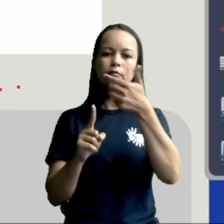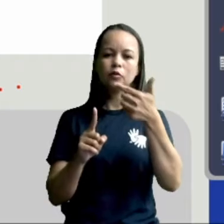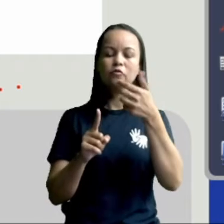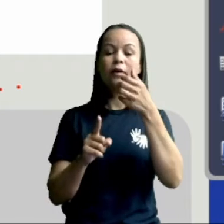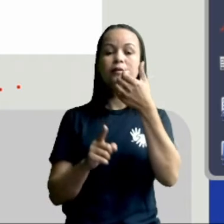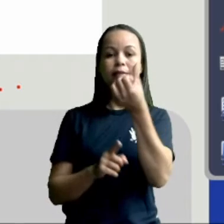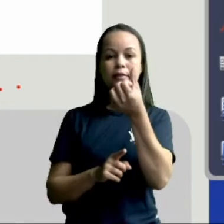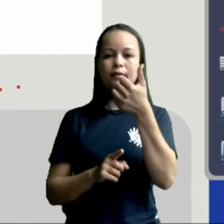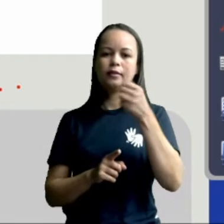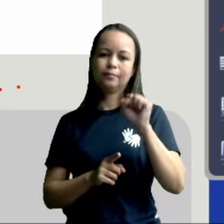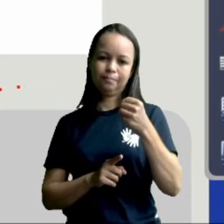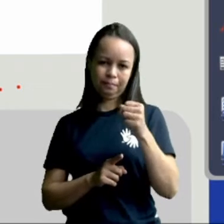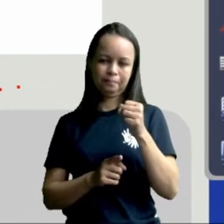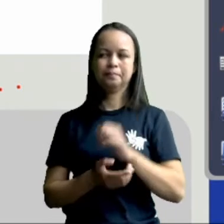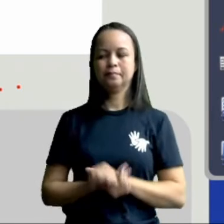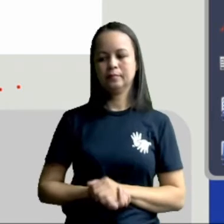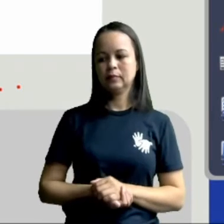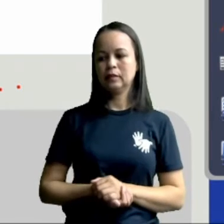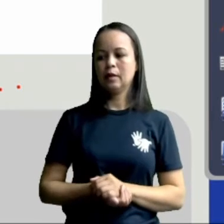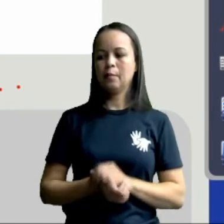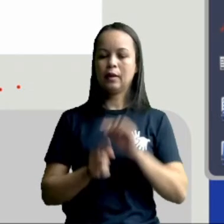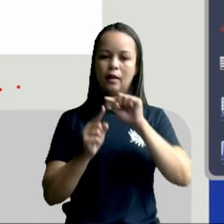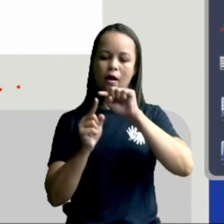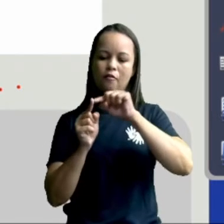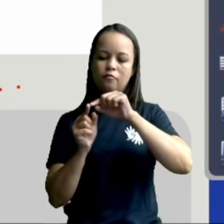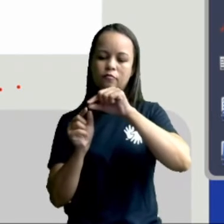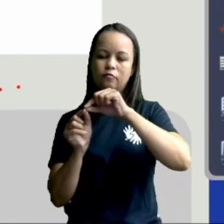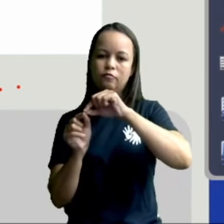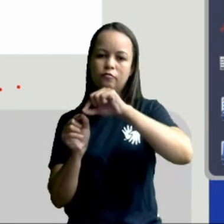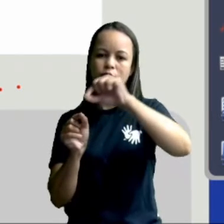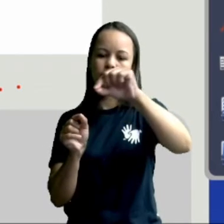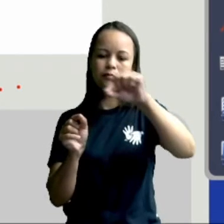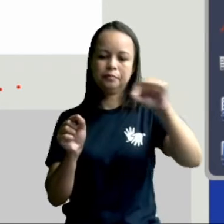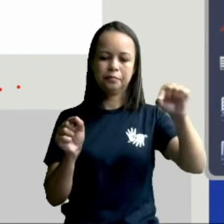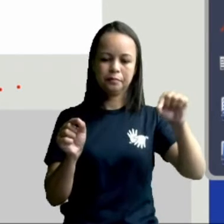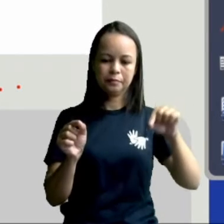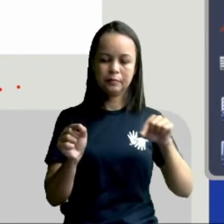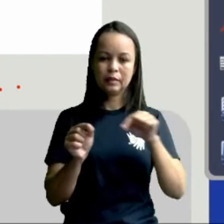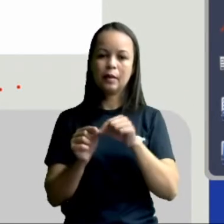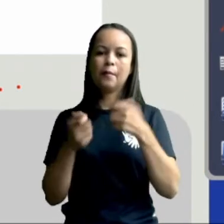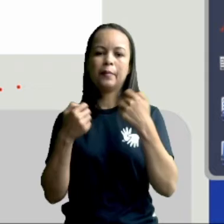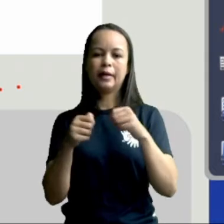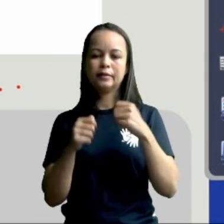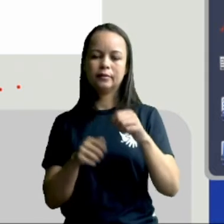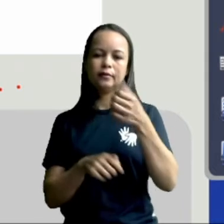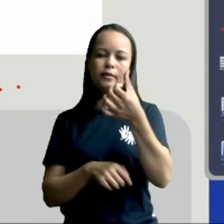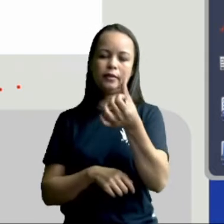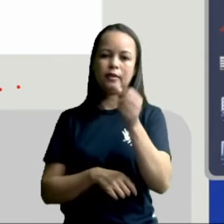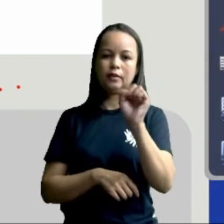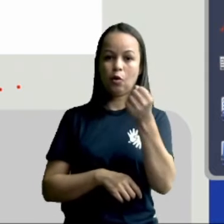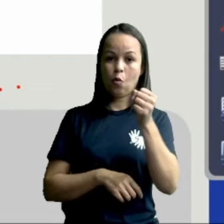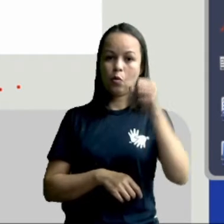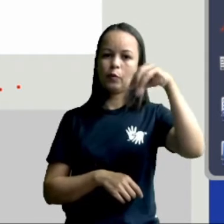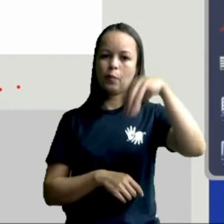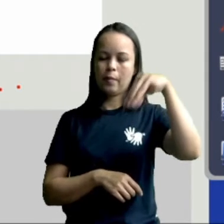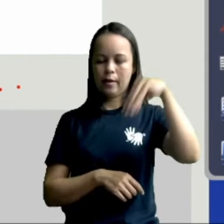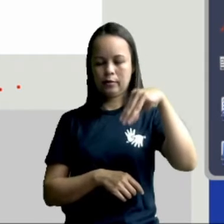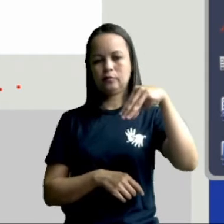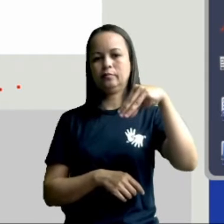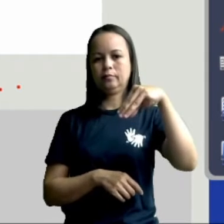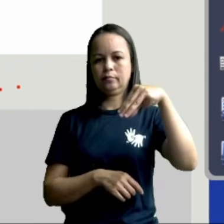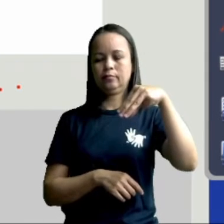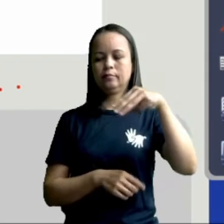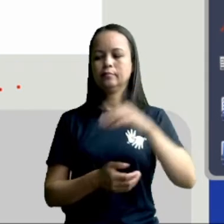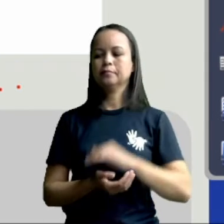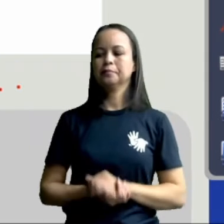68, tá? Então, para dar a volta todinha na quadra, vai precisar de 68 metros, ó. A unidade de medida aqui é o